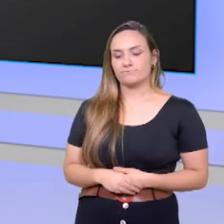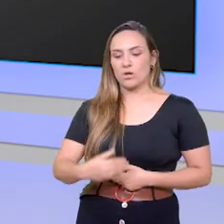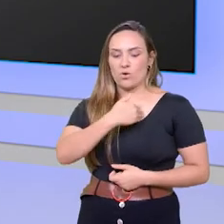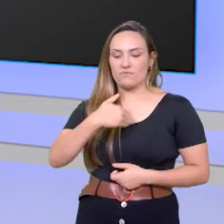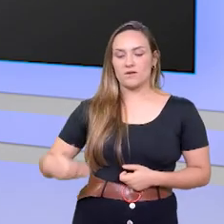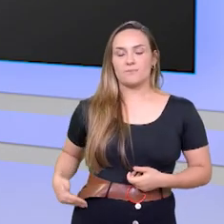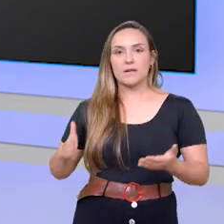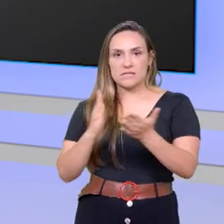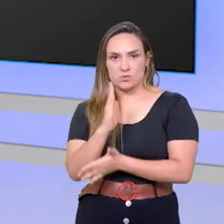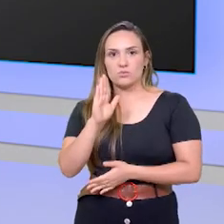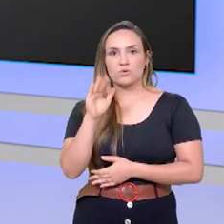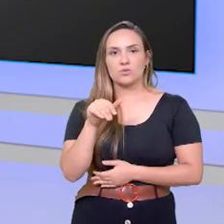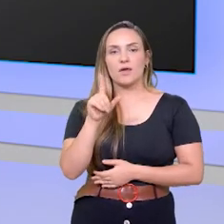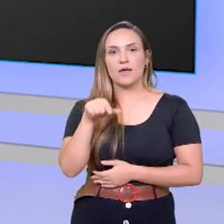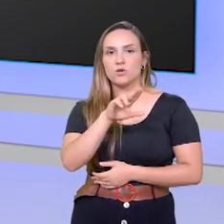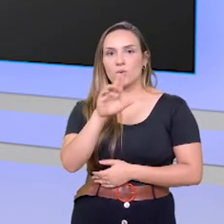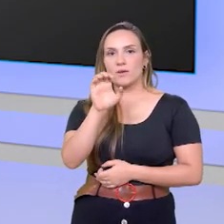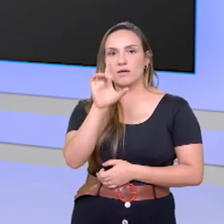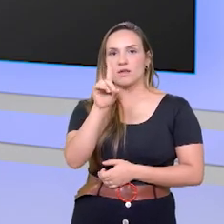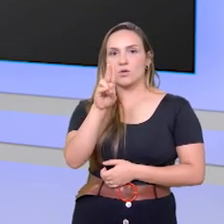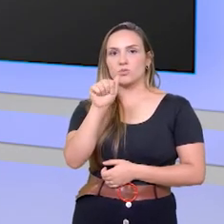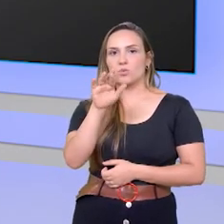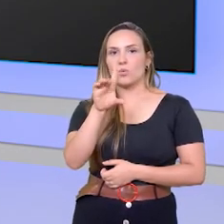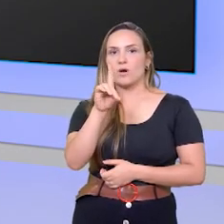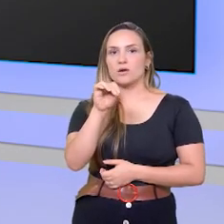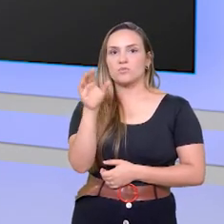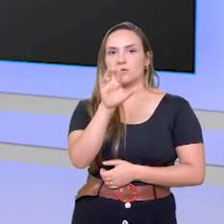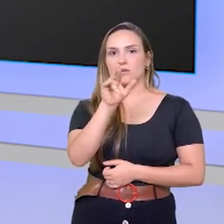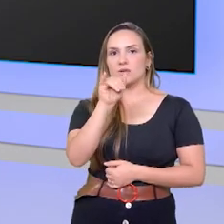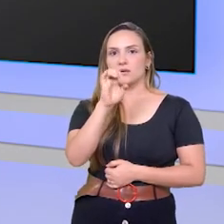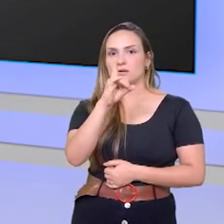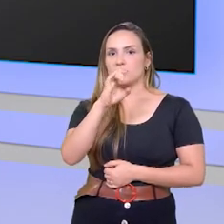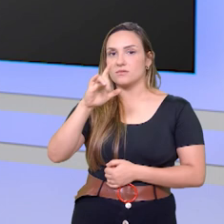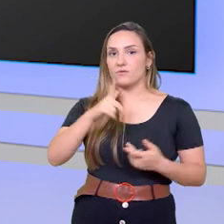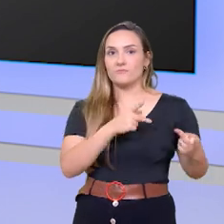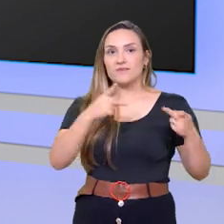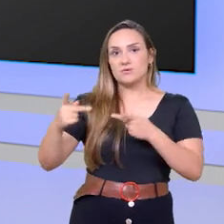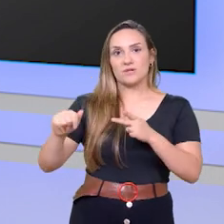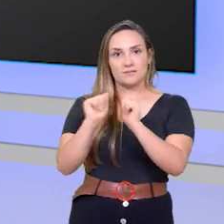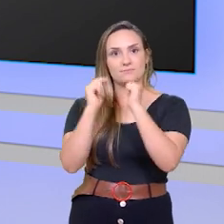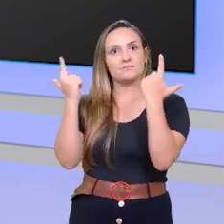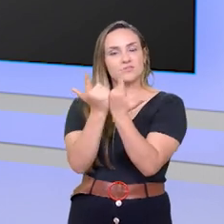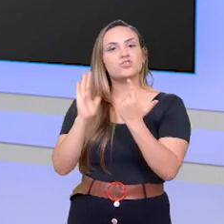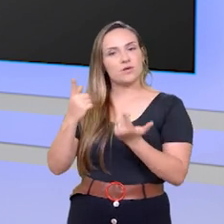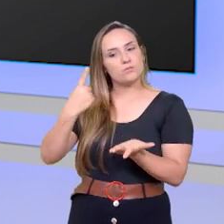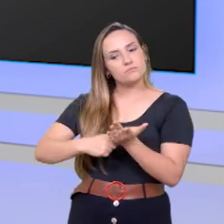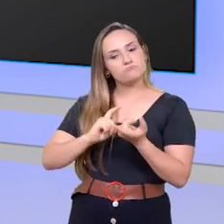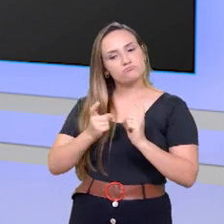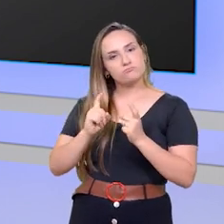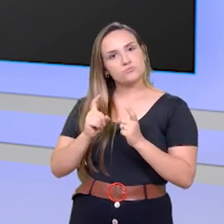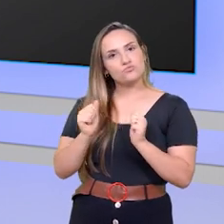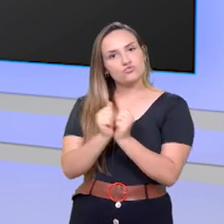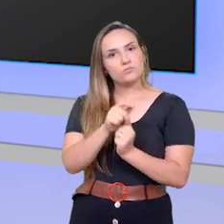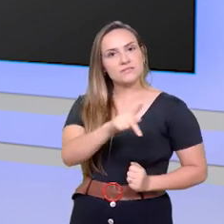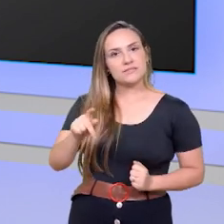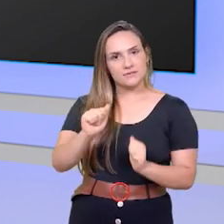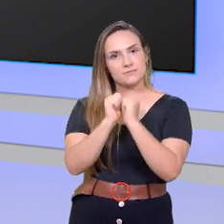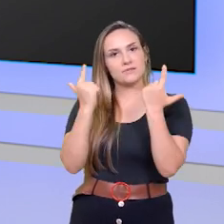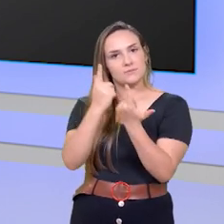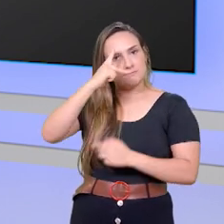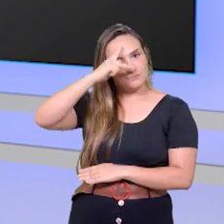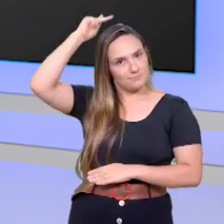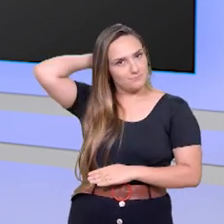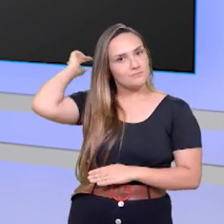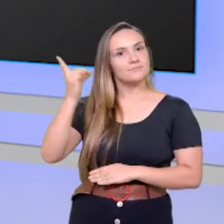o governador eleito Eduardo Ridel fez uma visita a Assembleia Legislativa e se reuniu com o presidente da